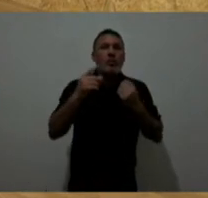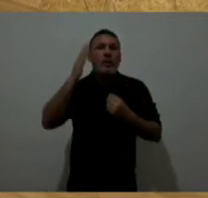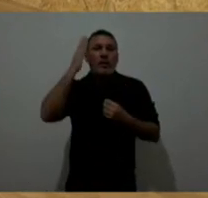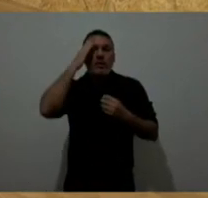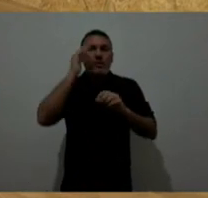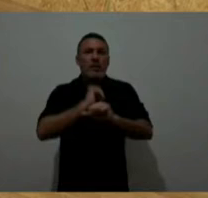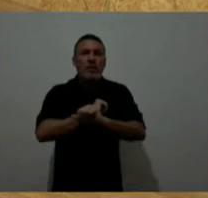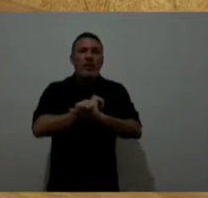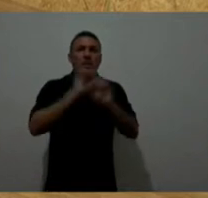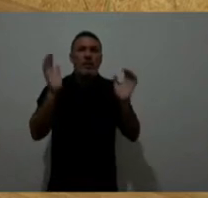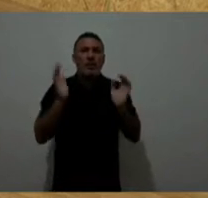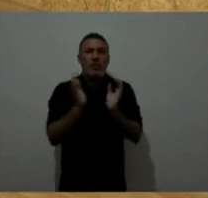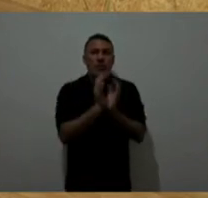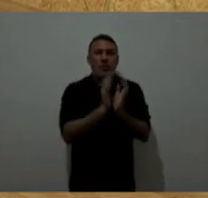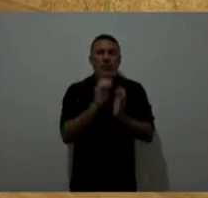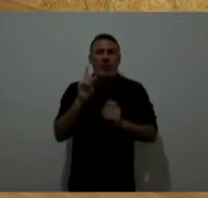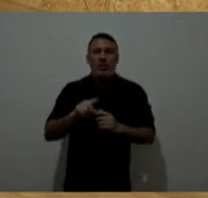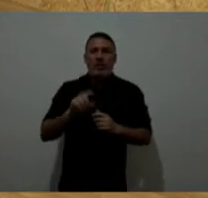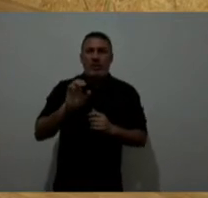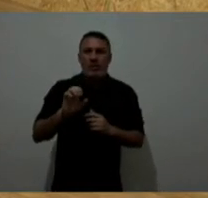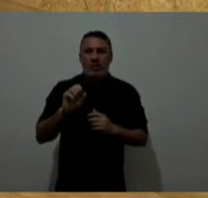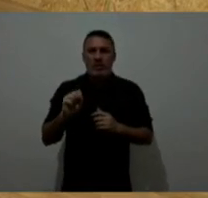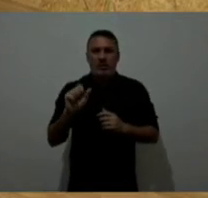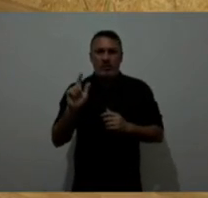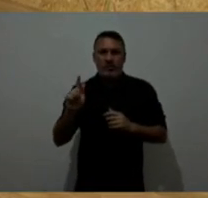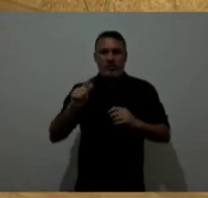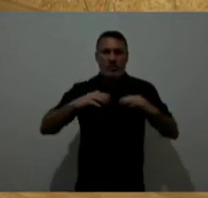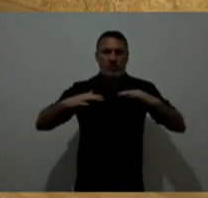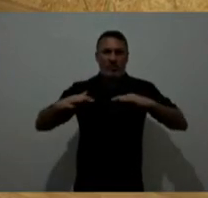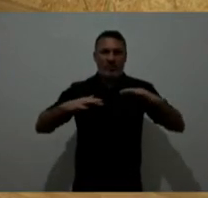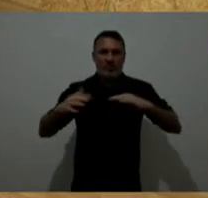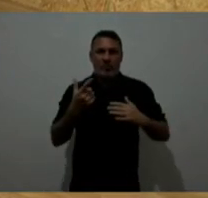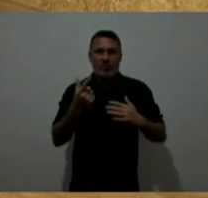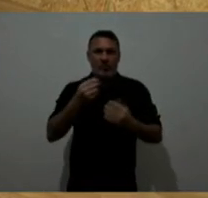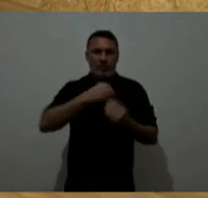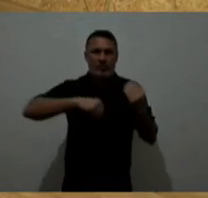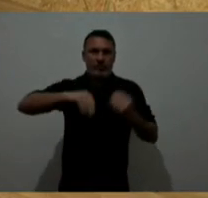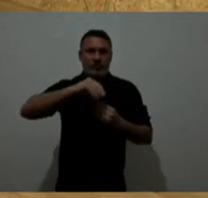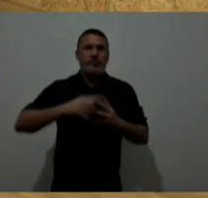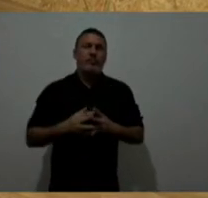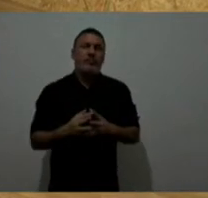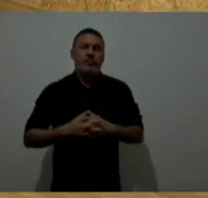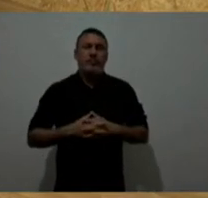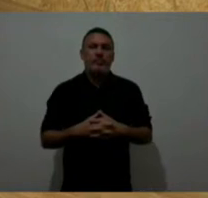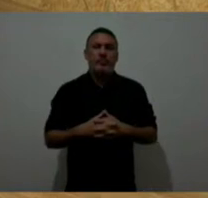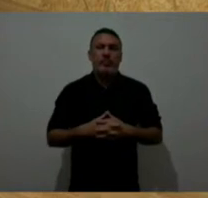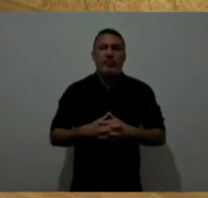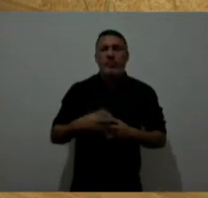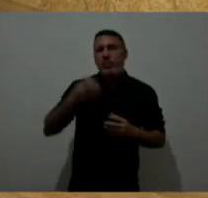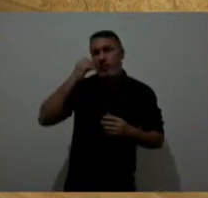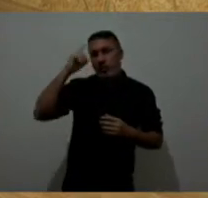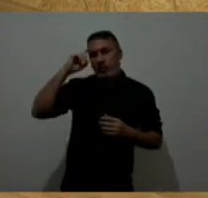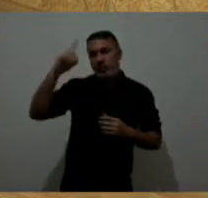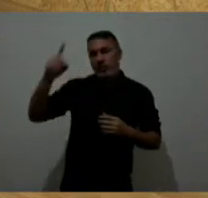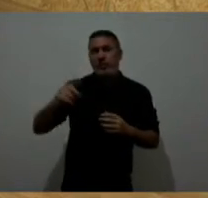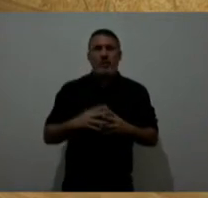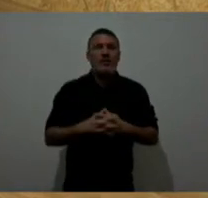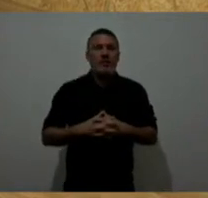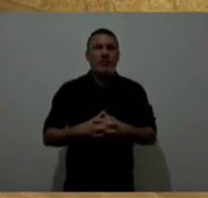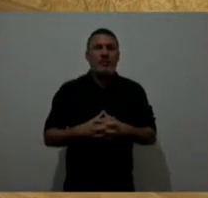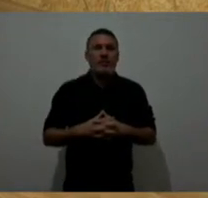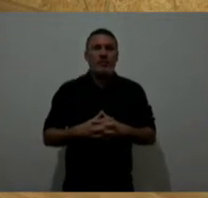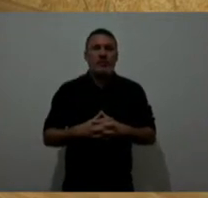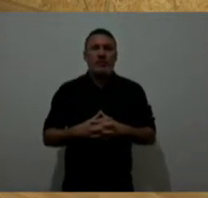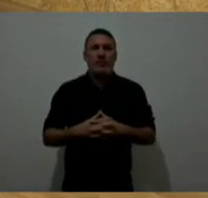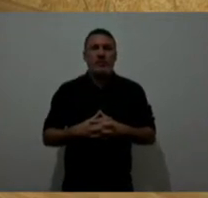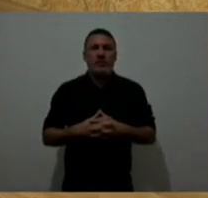ESG no mercado financeiro. Bom dia, Florian. Bom dia. Pessoal, é um prazer estar aqui com vocês, sou um apaixonado